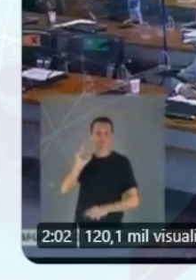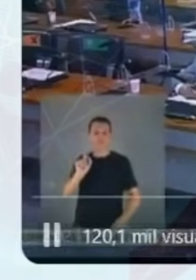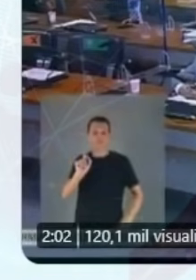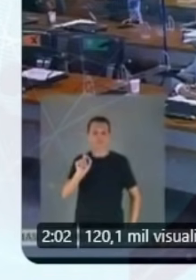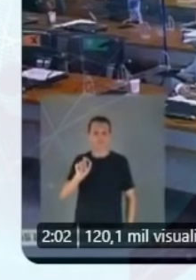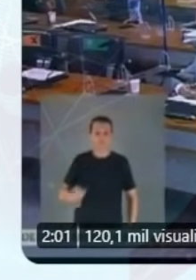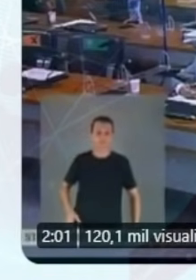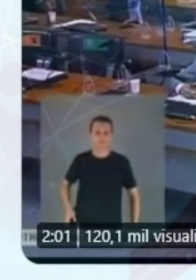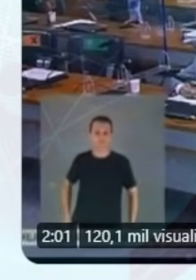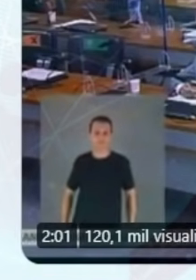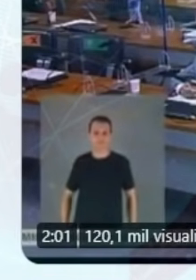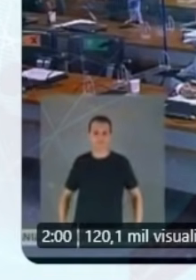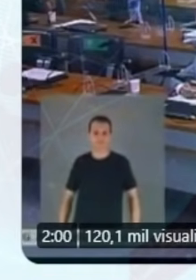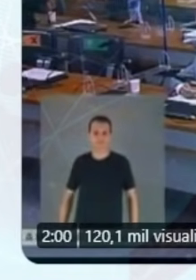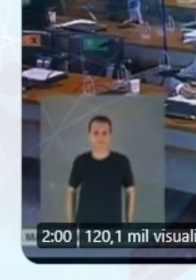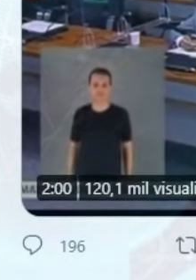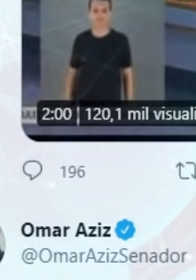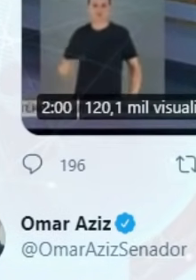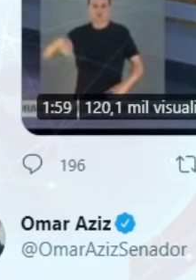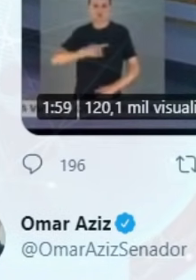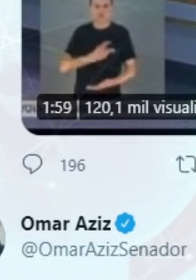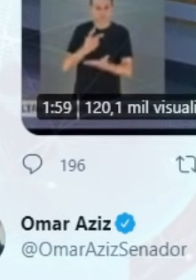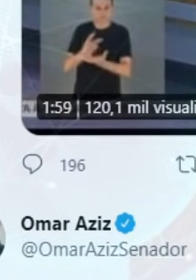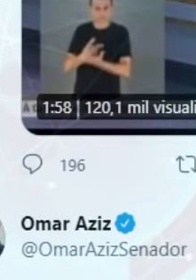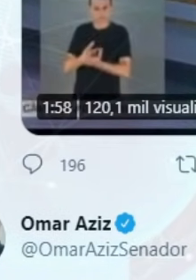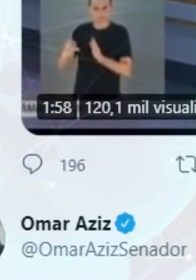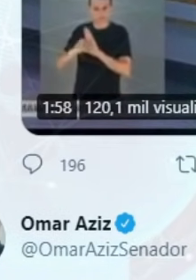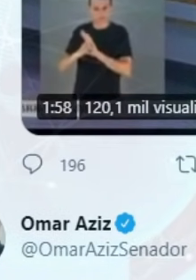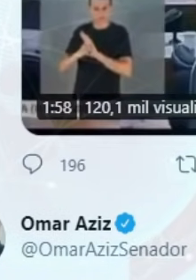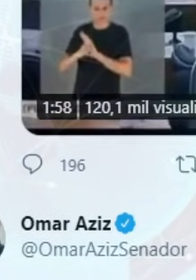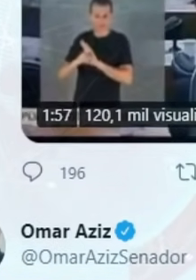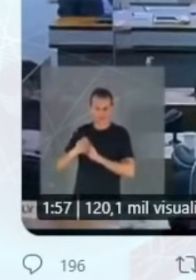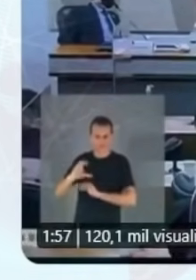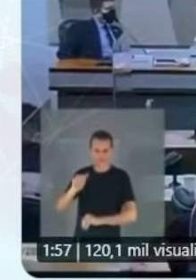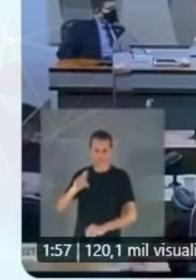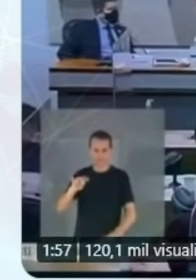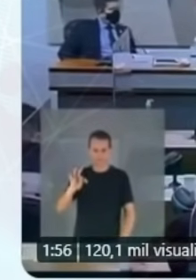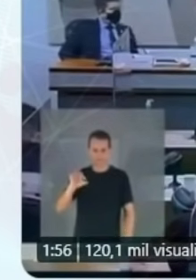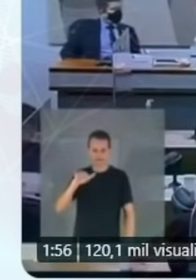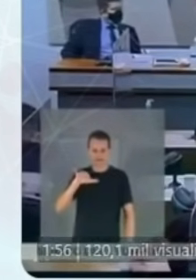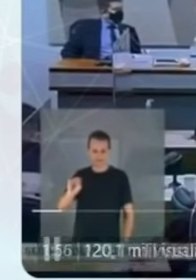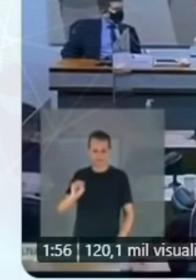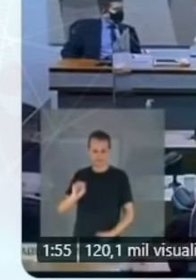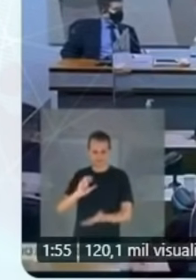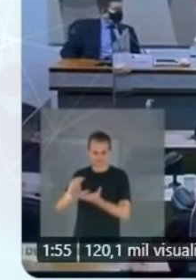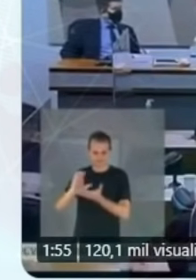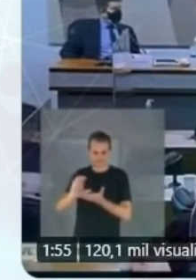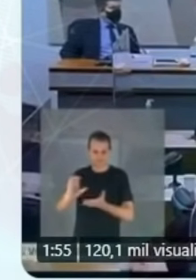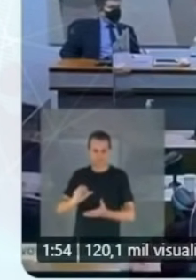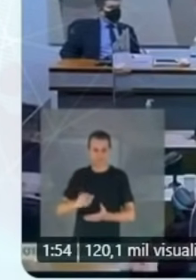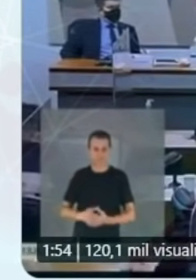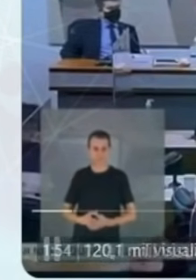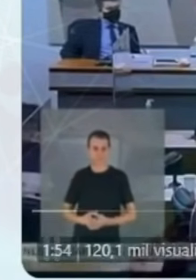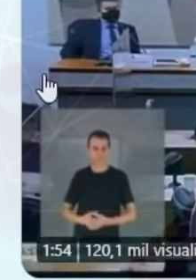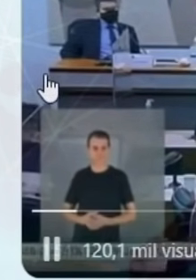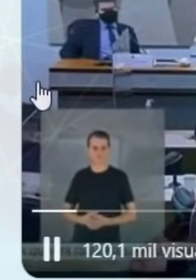que o senador Omar Assis, presidente da Comissão Parlamentar de Inquérito, está curtindo